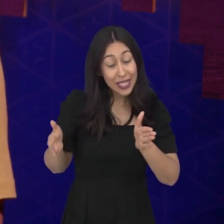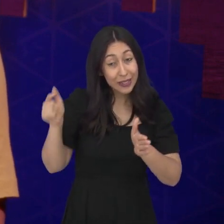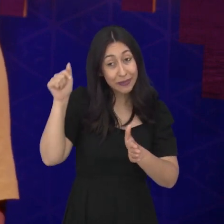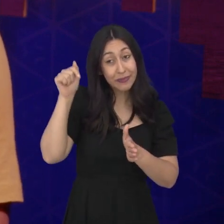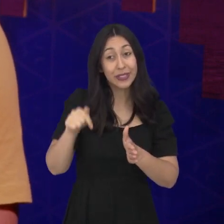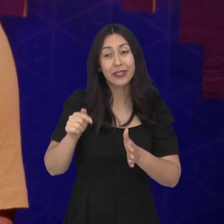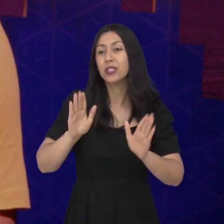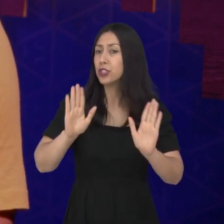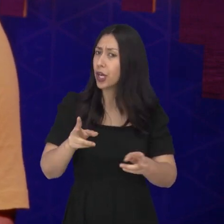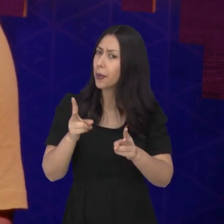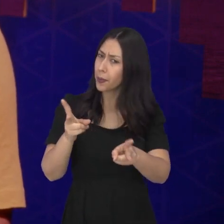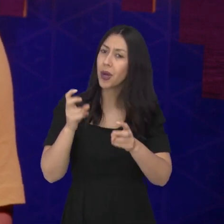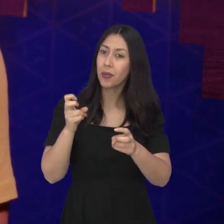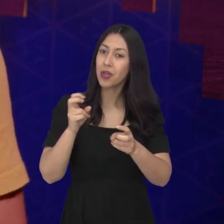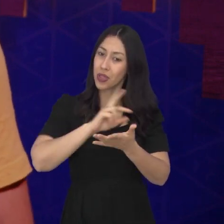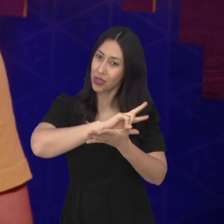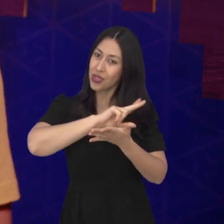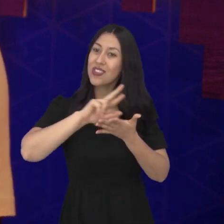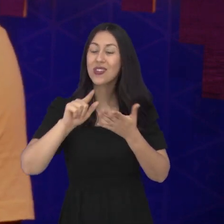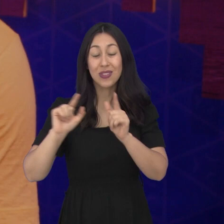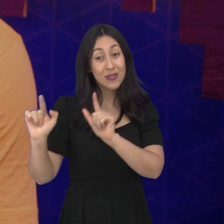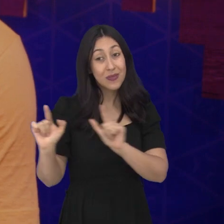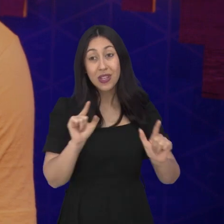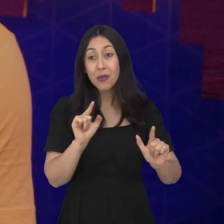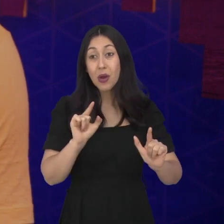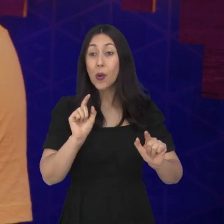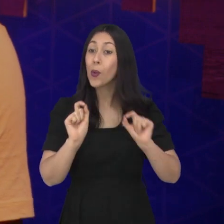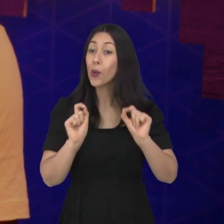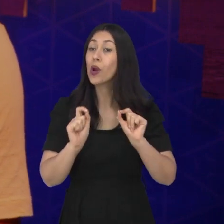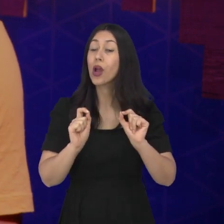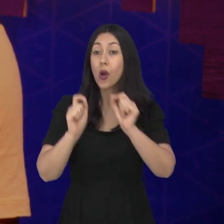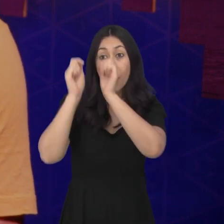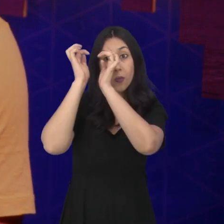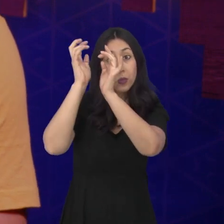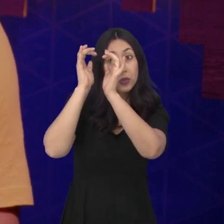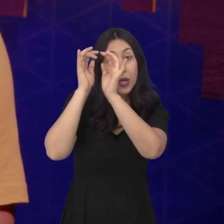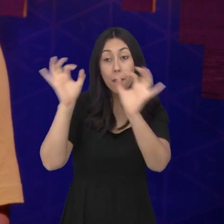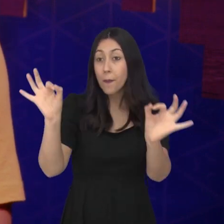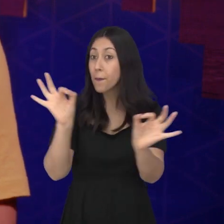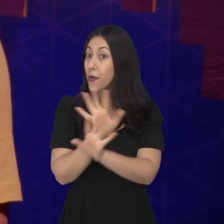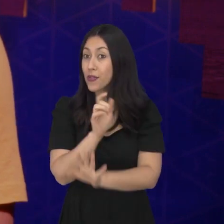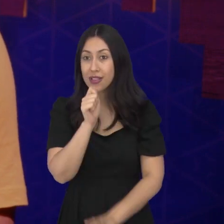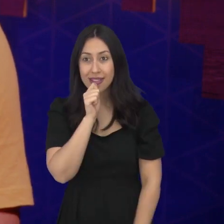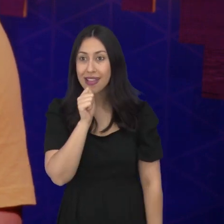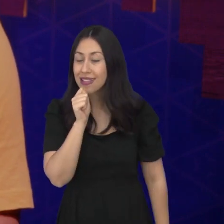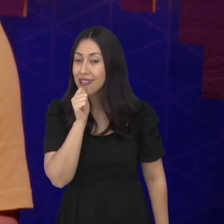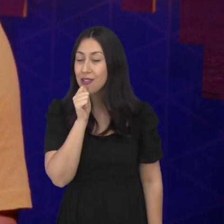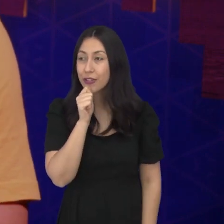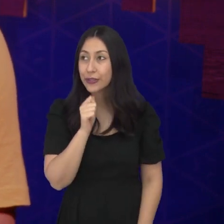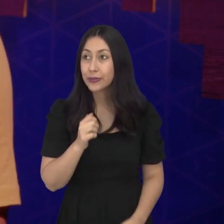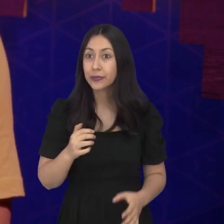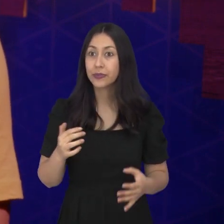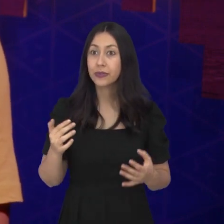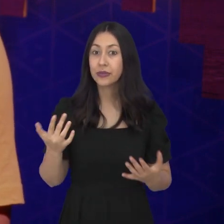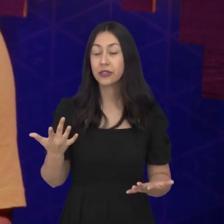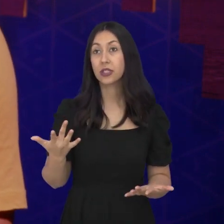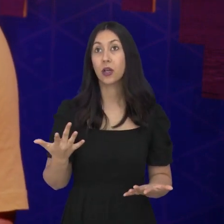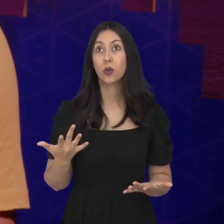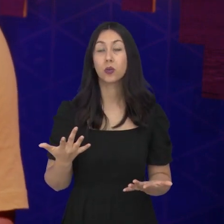gente é adolescente, a gente já viu em outros pode-sers que o nosso cérebro não está formado, a nossa